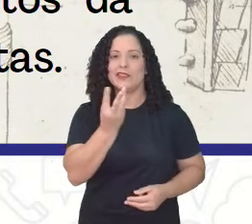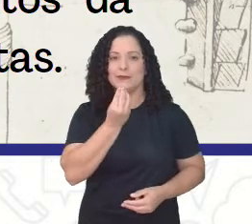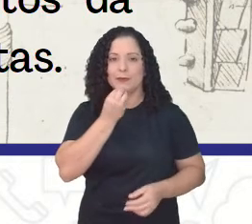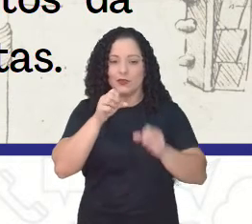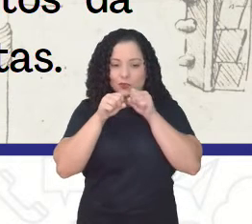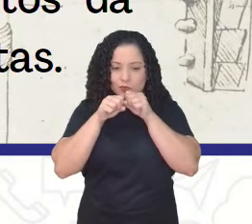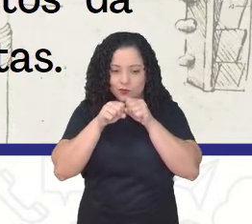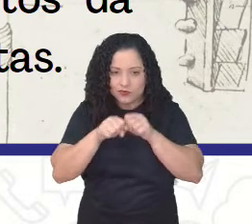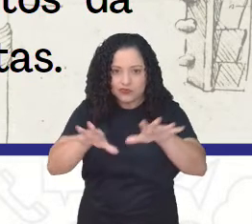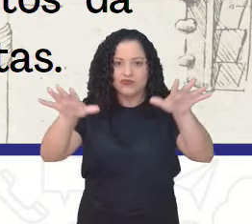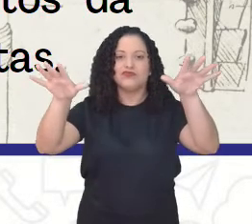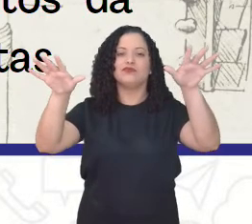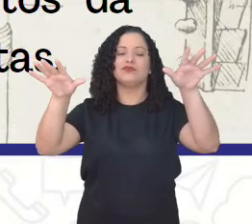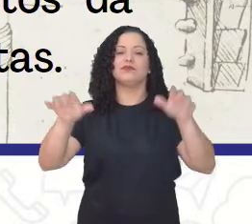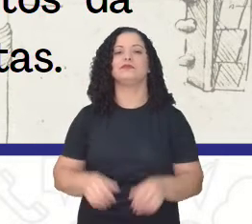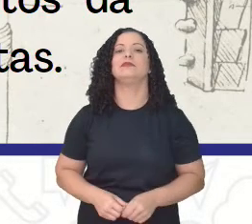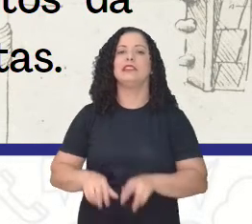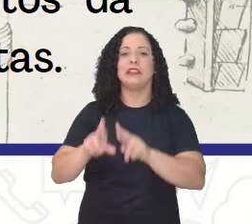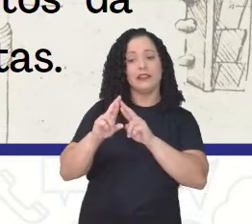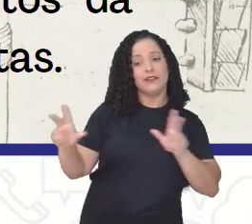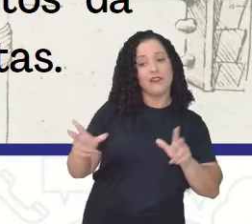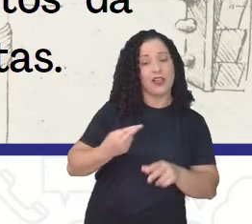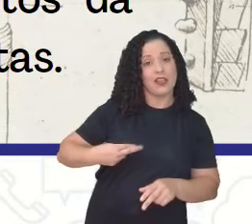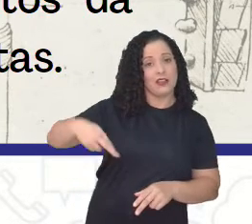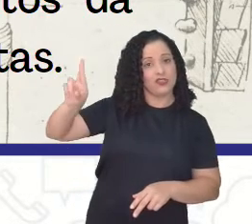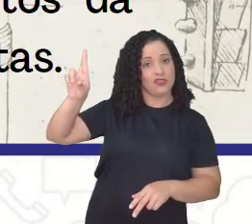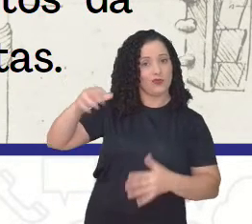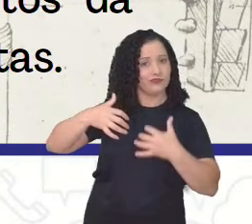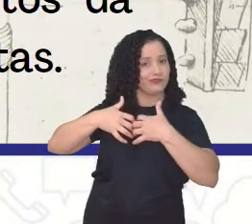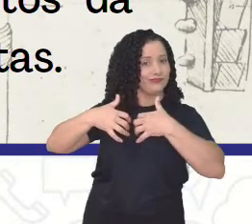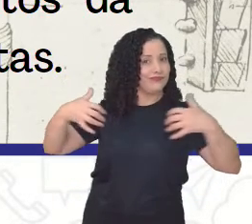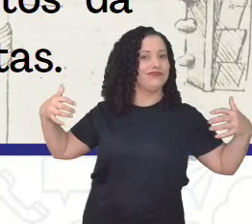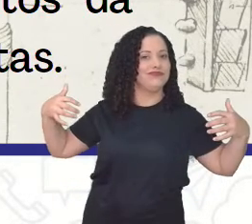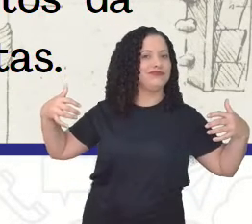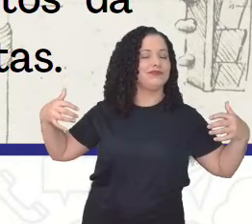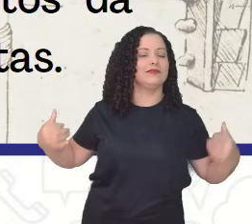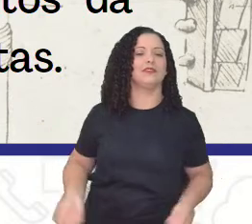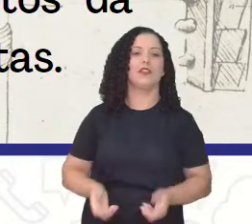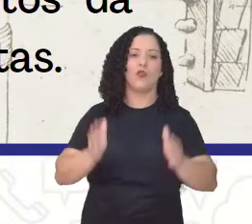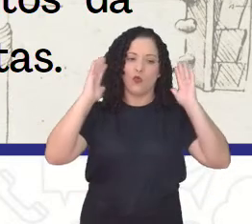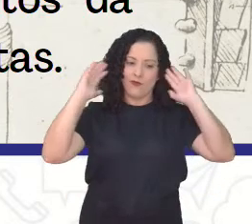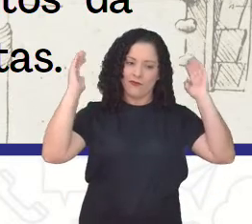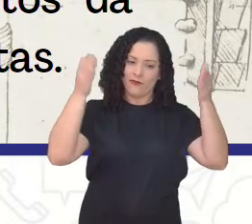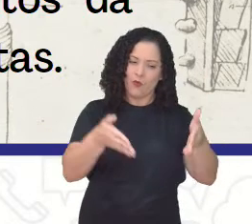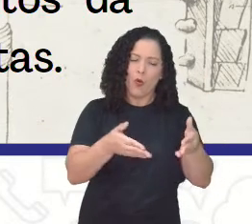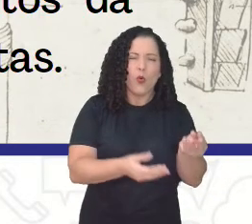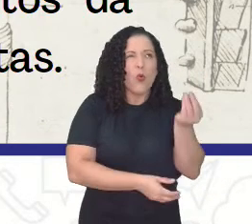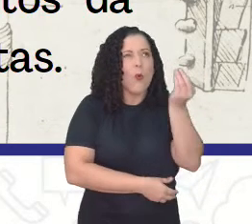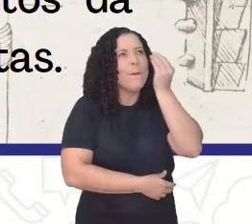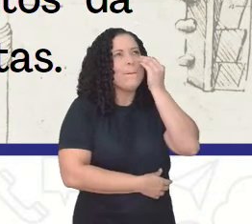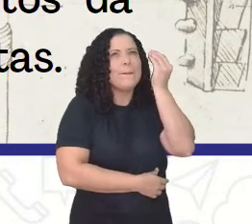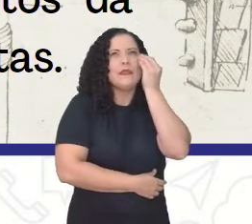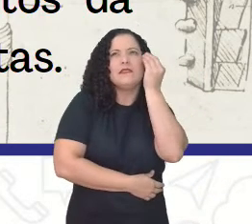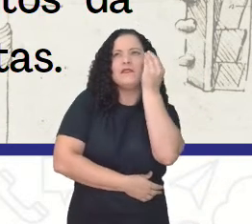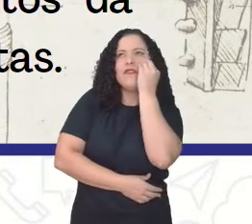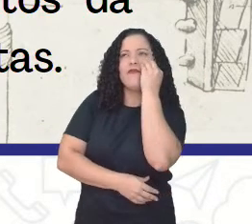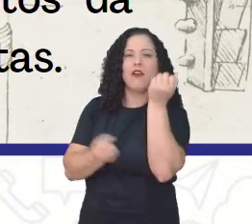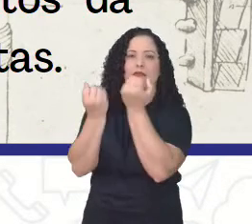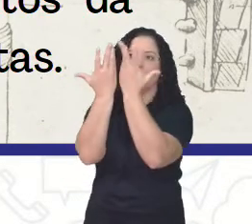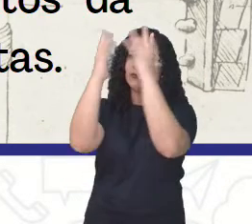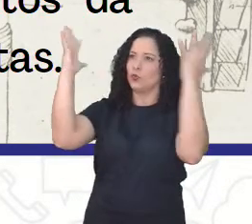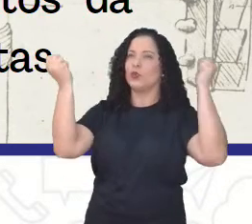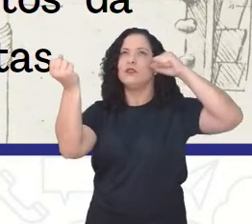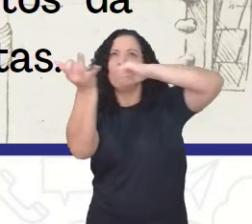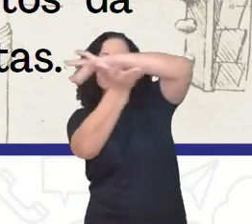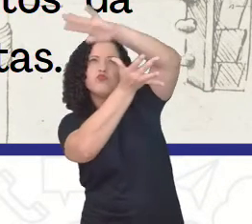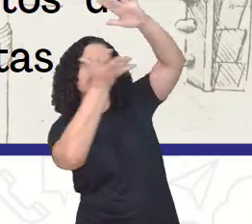né, não religioso, né, desse conhecimento mais pautado, né, na observação da natureza,